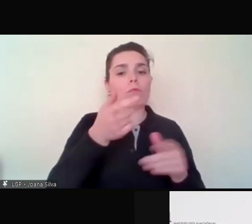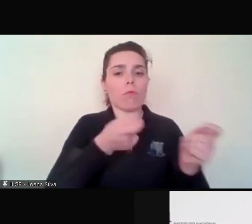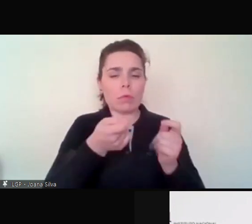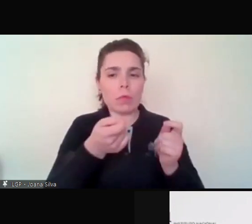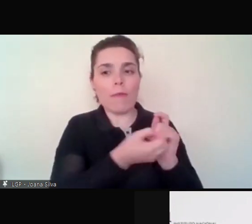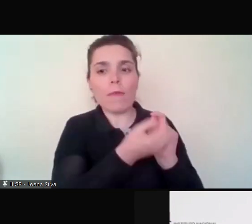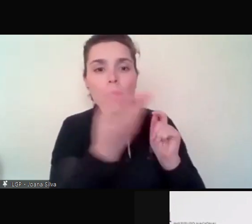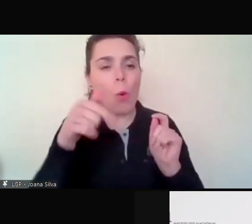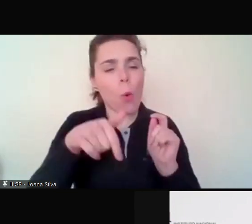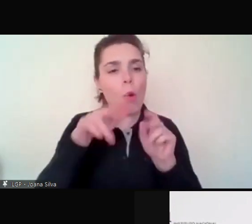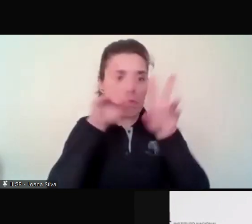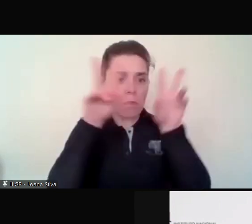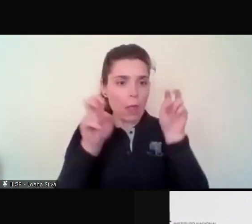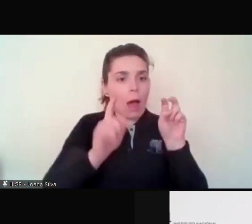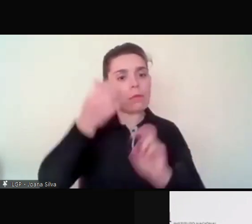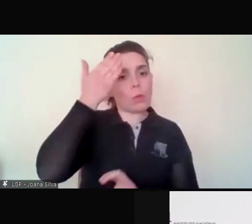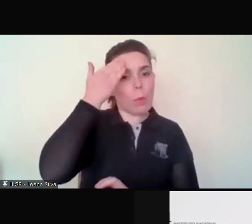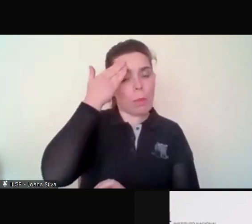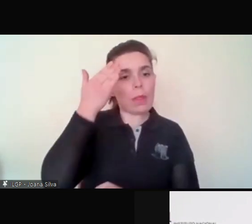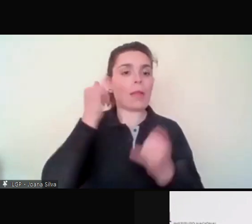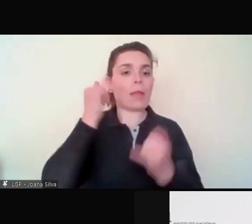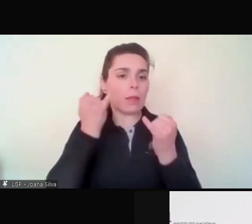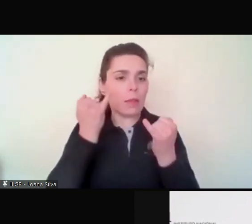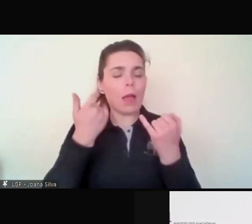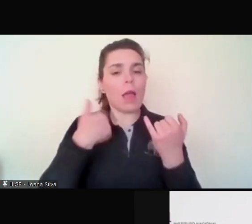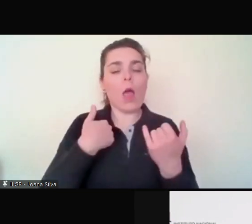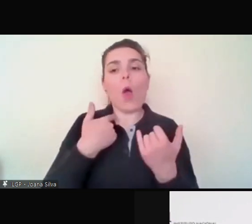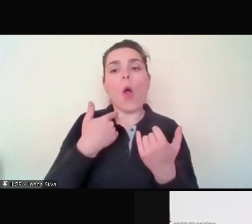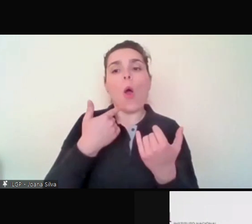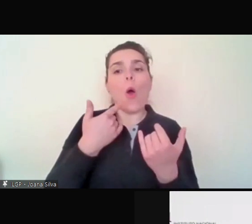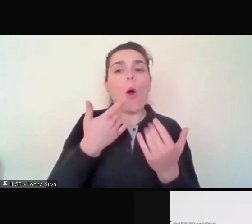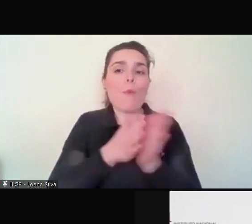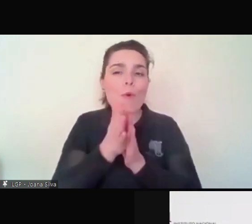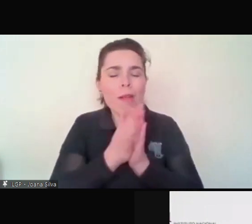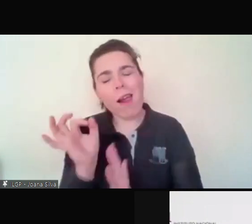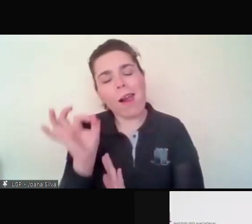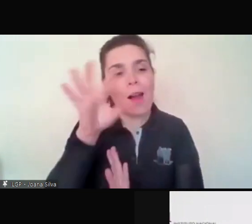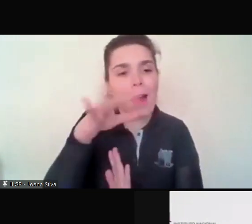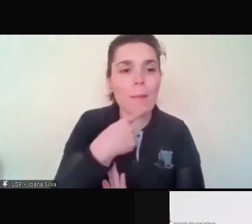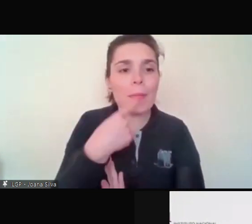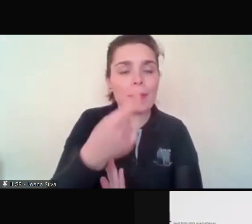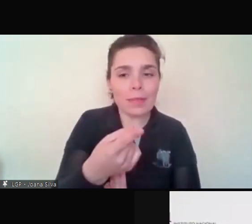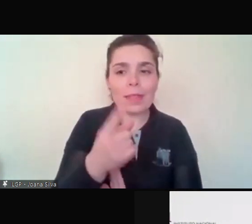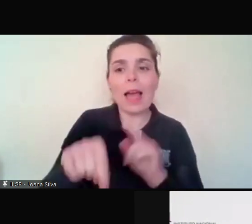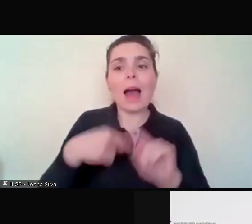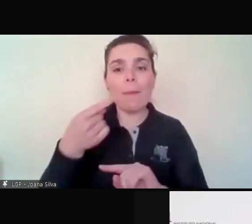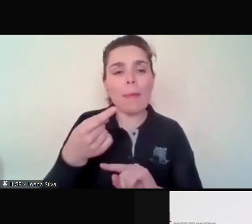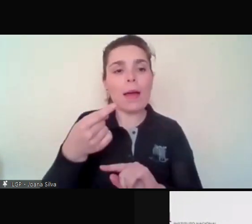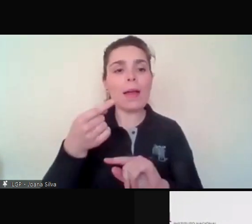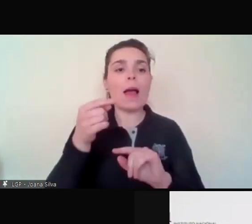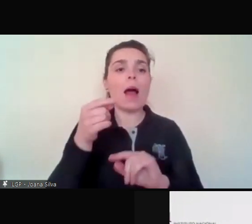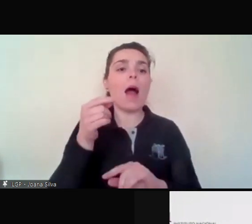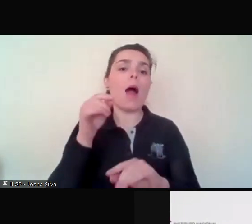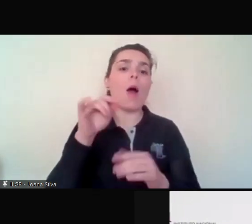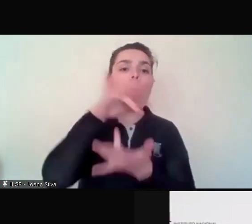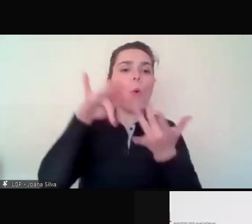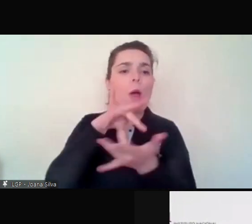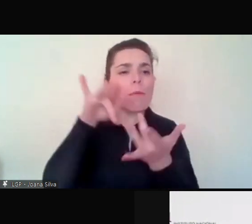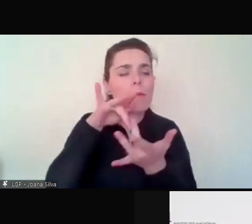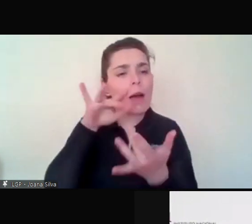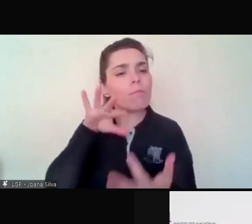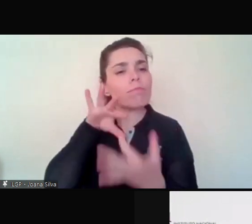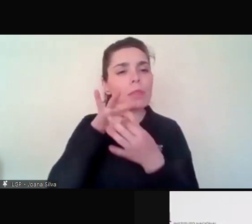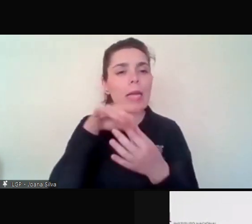competências digitais. Aproveito a oportunidade para sinalizar que amanhã terá lugar o webinar sobre a estratégia